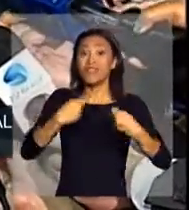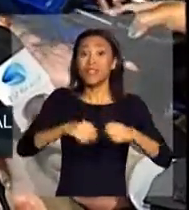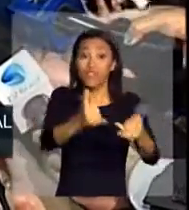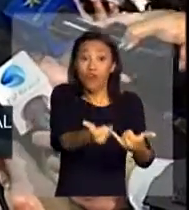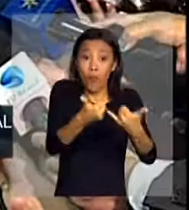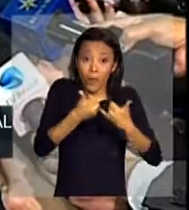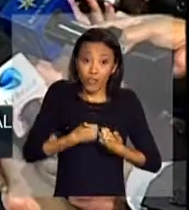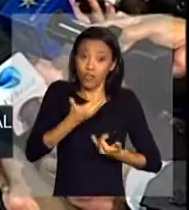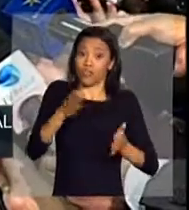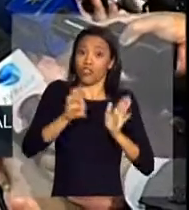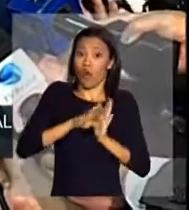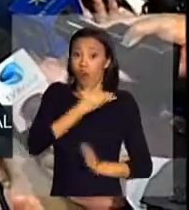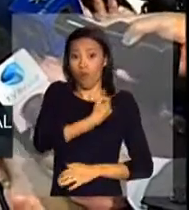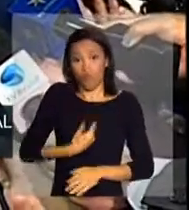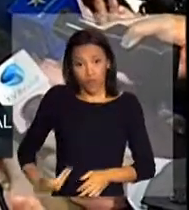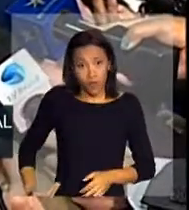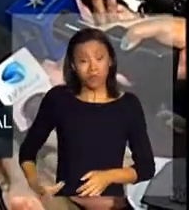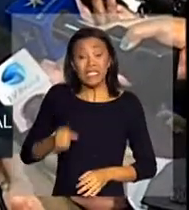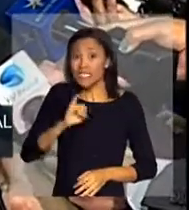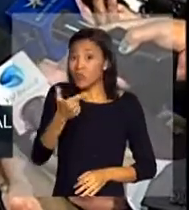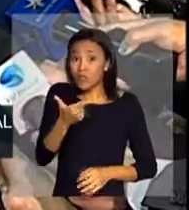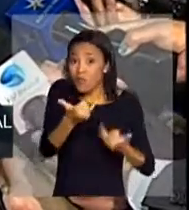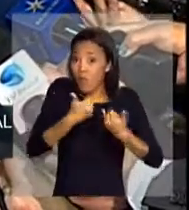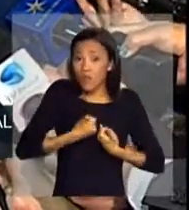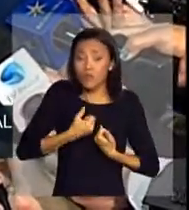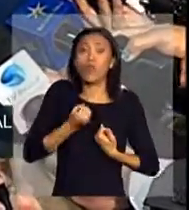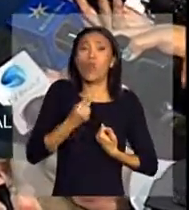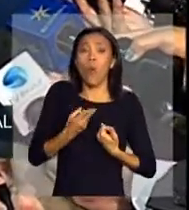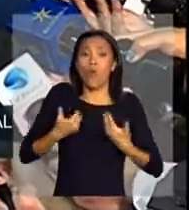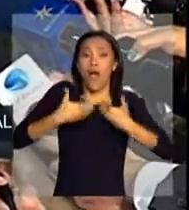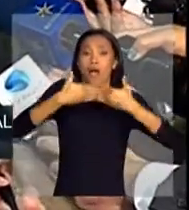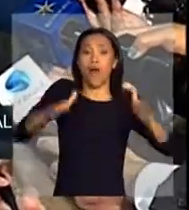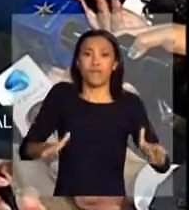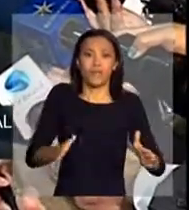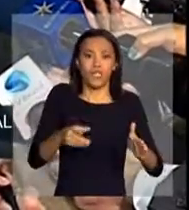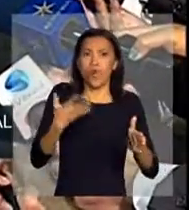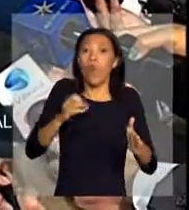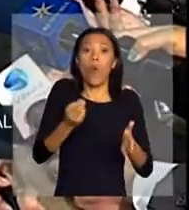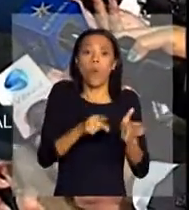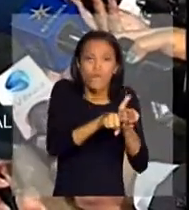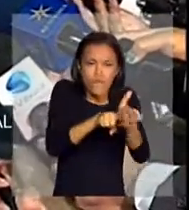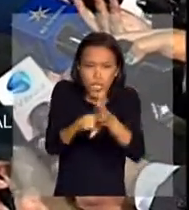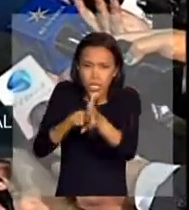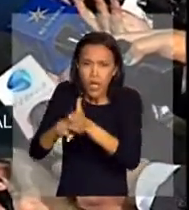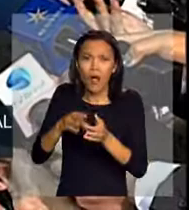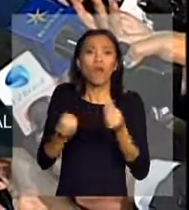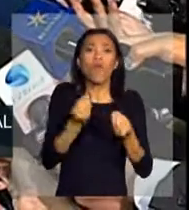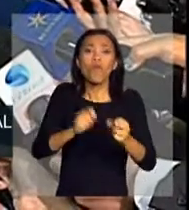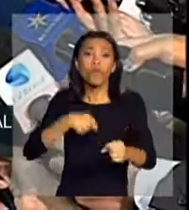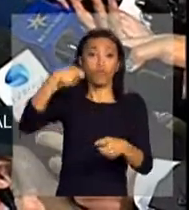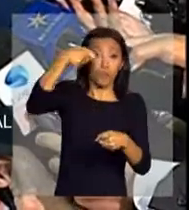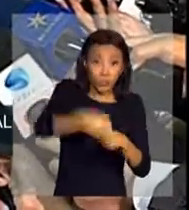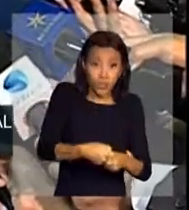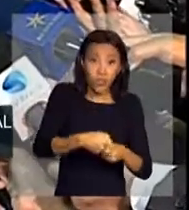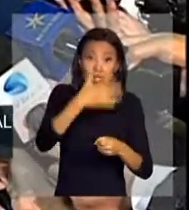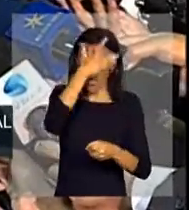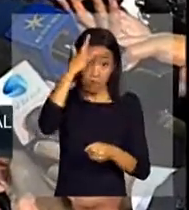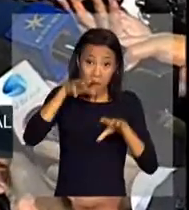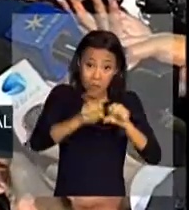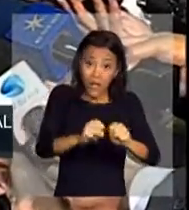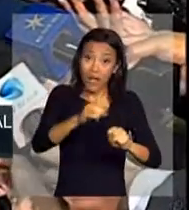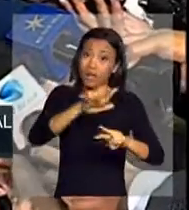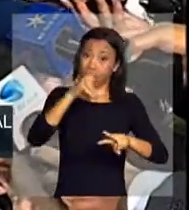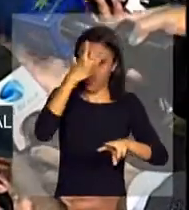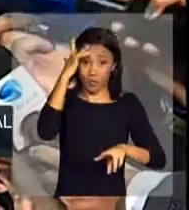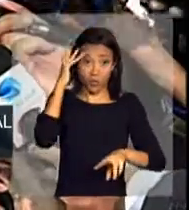público, porque sem essas informações nós não temos como abrir inquéritos, não temos como investigar, não temos como punir aqueles que praticam esse tipo de violência